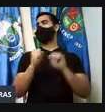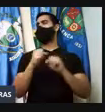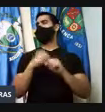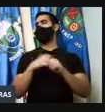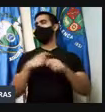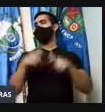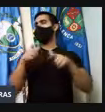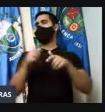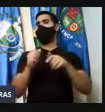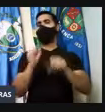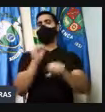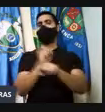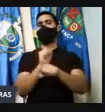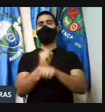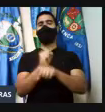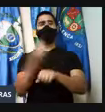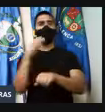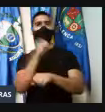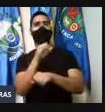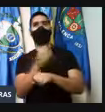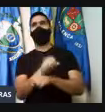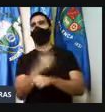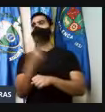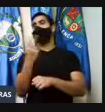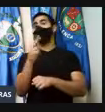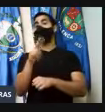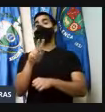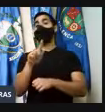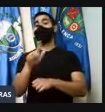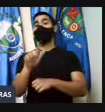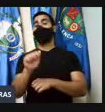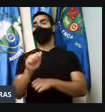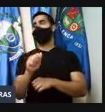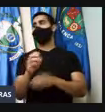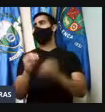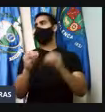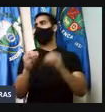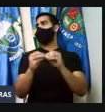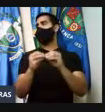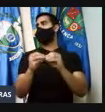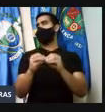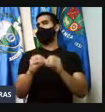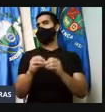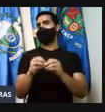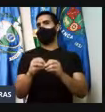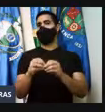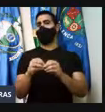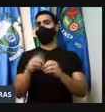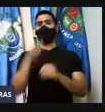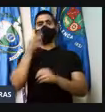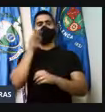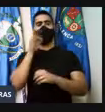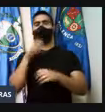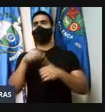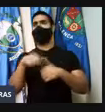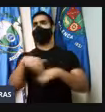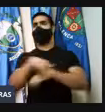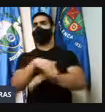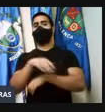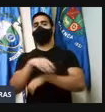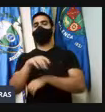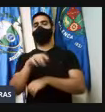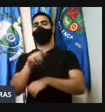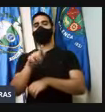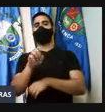rápido de 15 minutos com alerta ligado e 2 vagas em frente ao posto do café, situado na Avenida Geraldo Lima